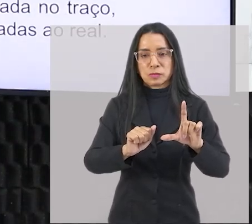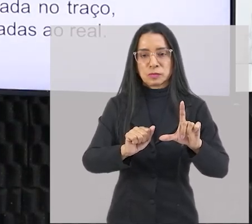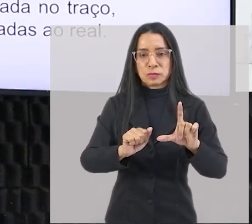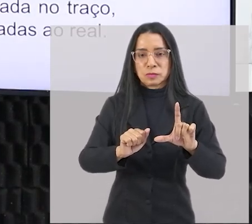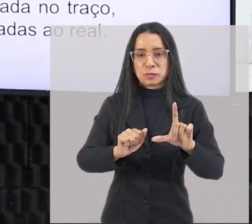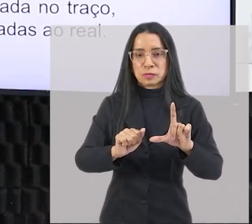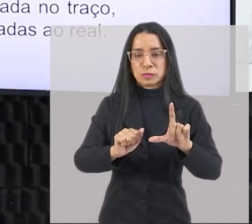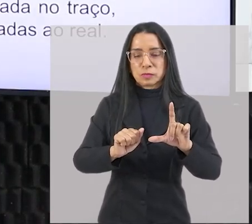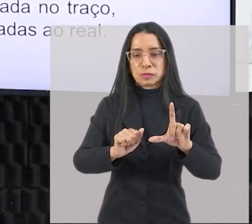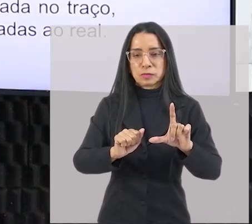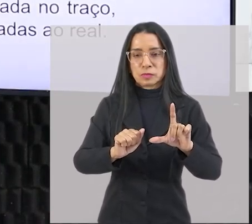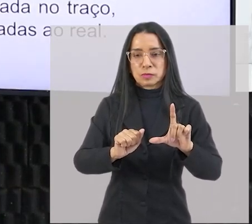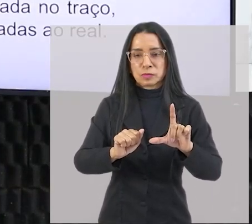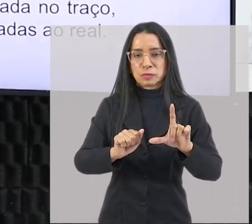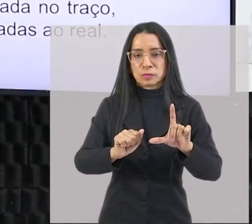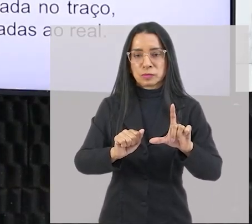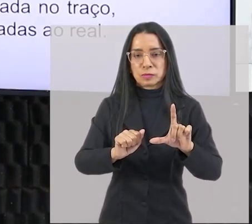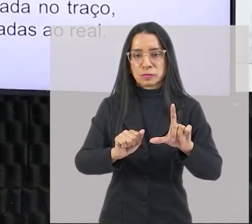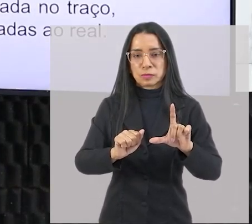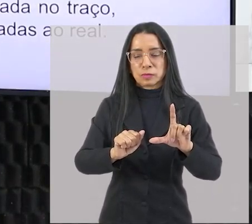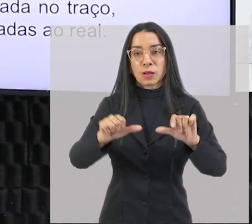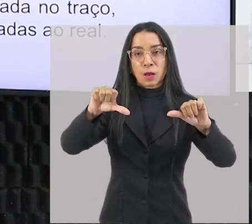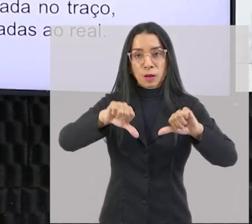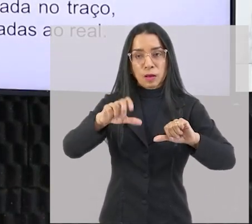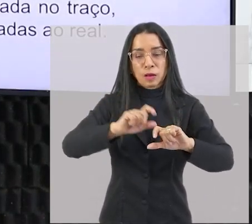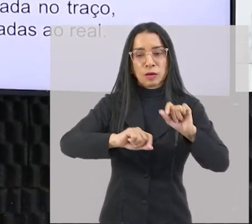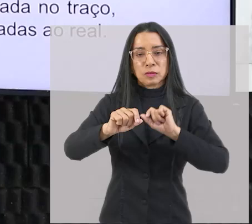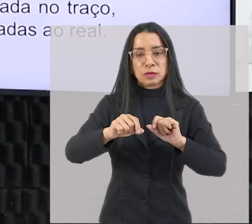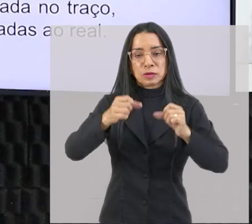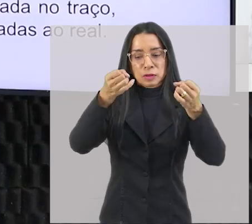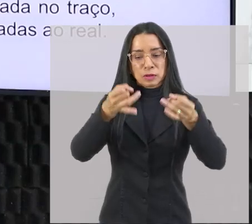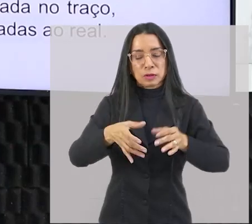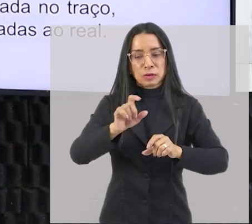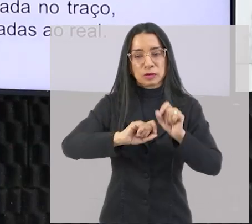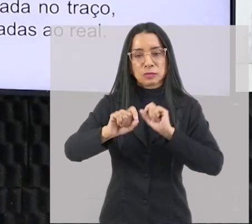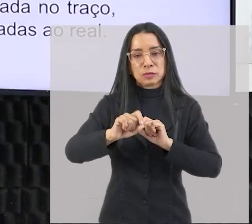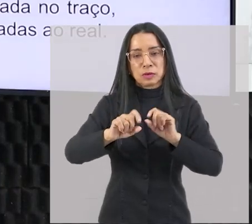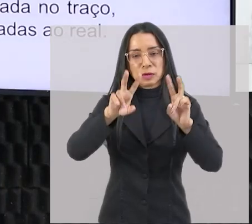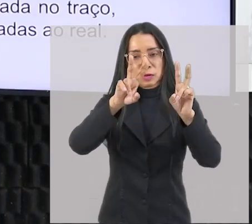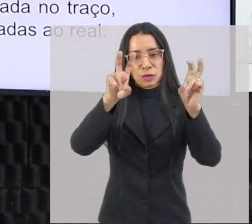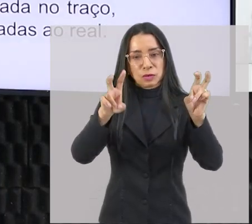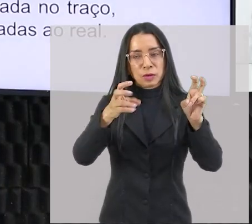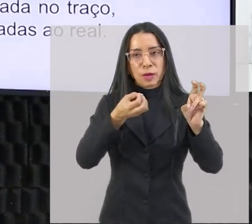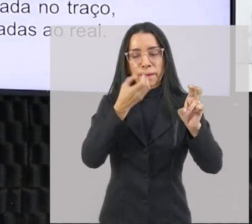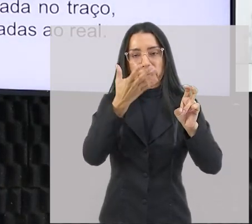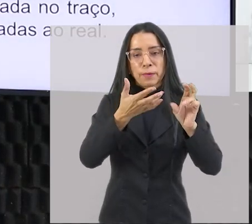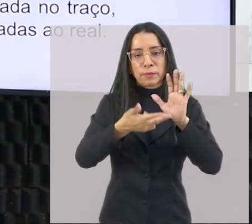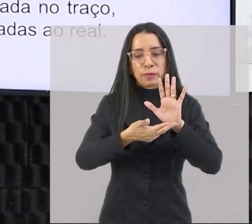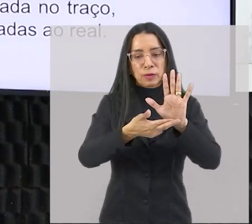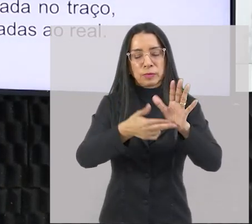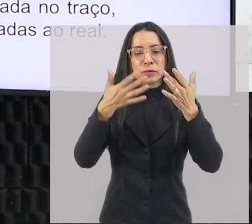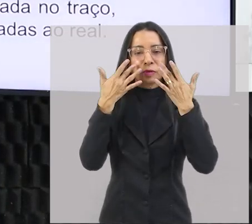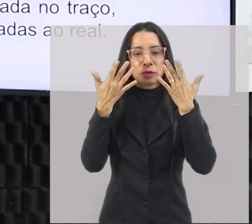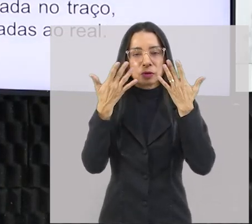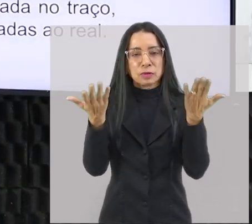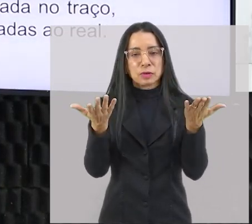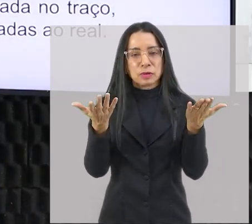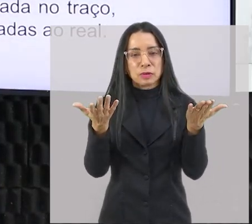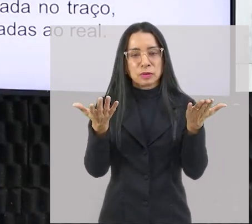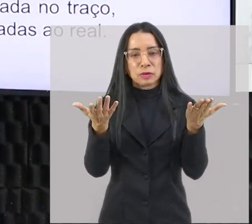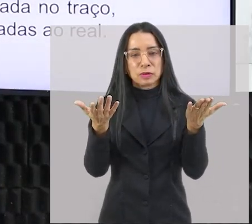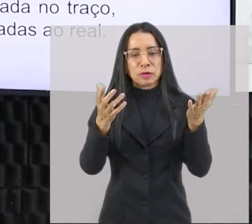incomparável. Pior que ele está comentando o seguinte, a guerra dá temas bons para a representação na arte, bons é uma